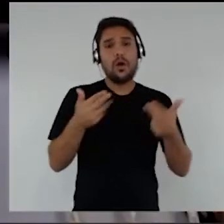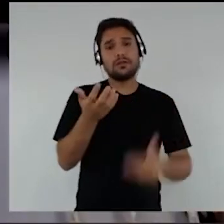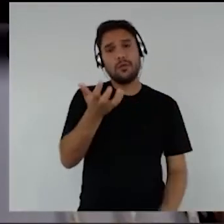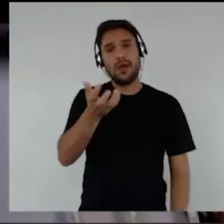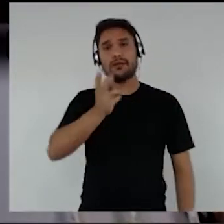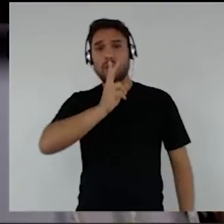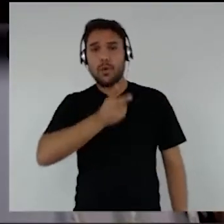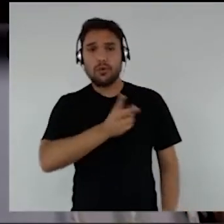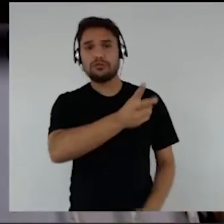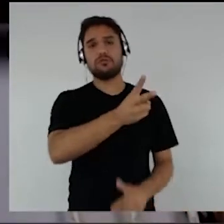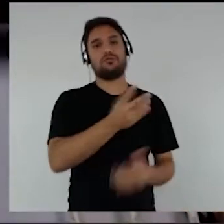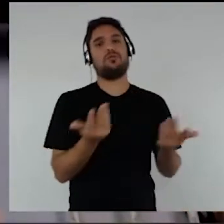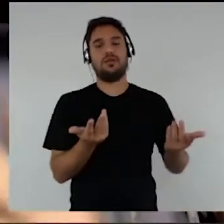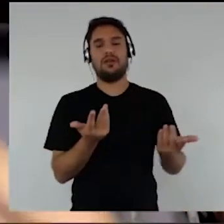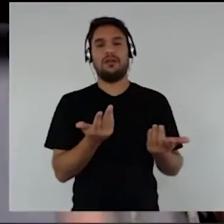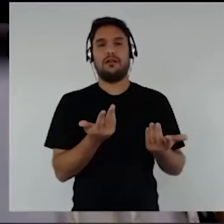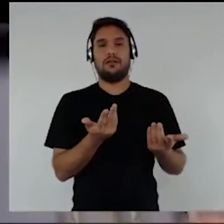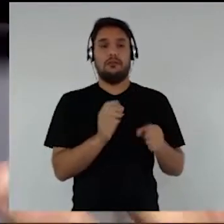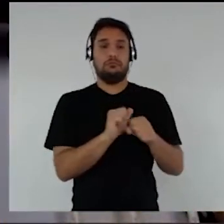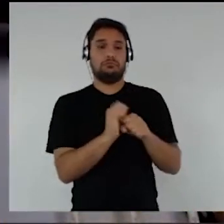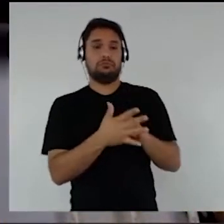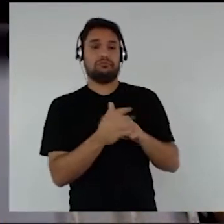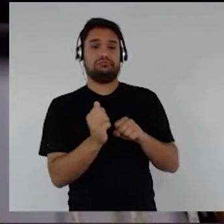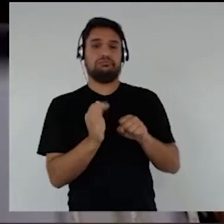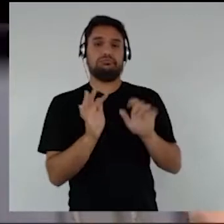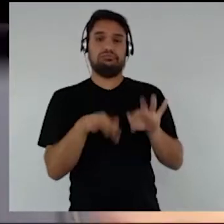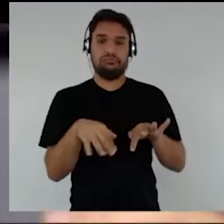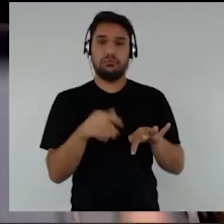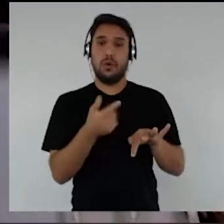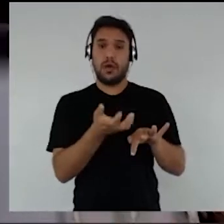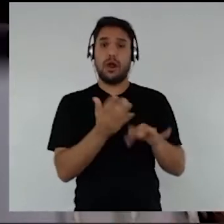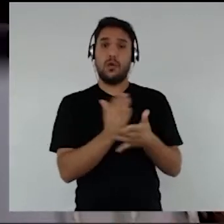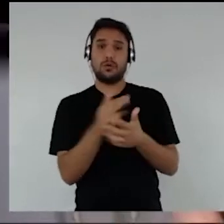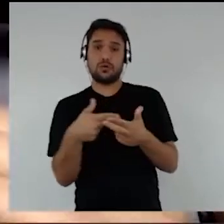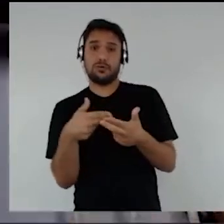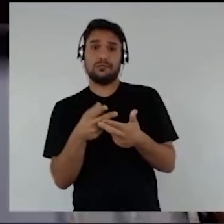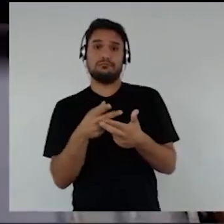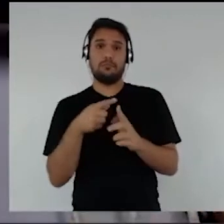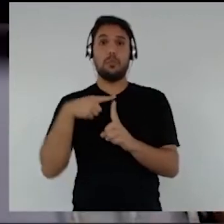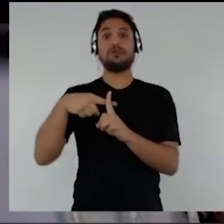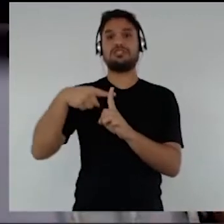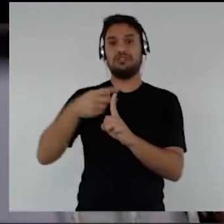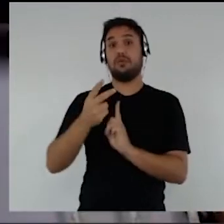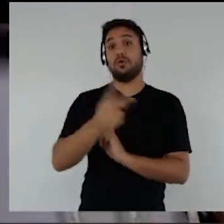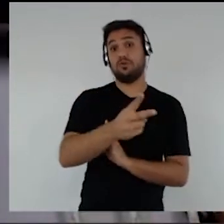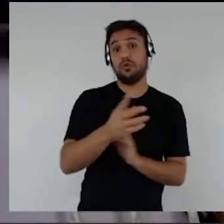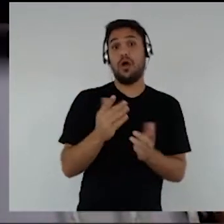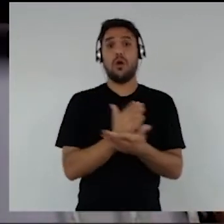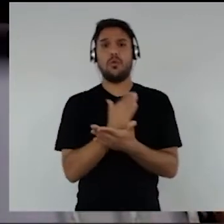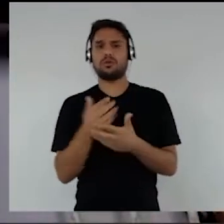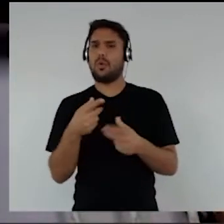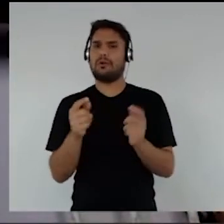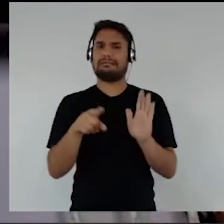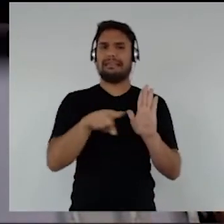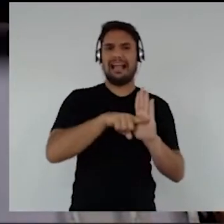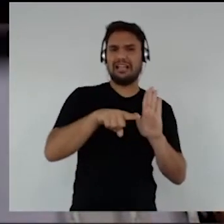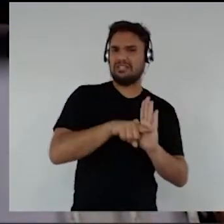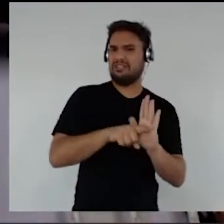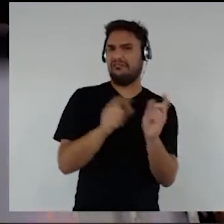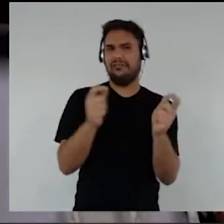fiquem pós-pandemia, né? Acho que há coisas que não podem ser feitas, aí há